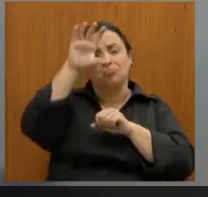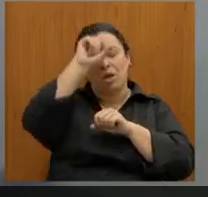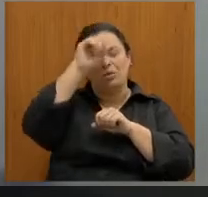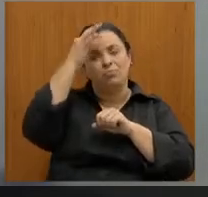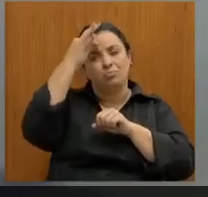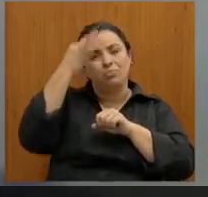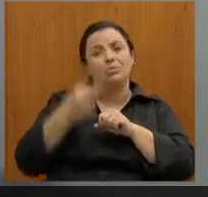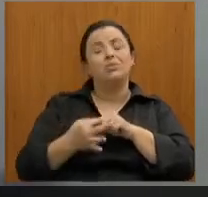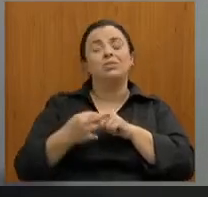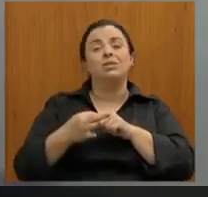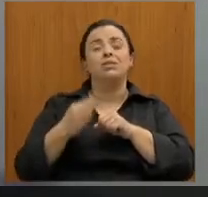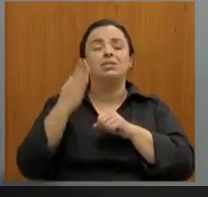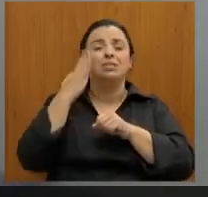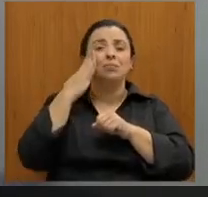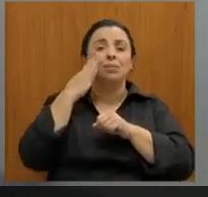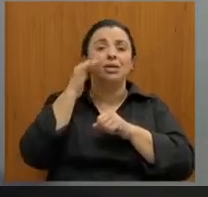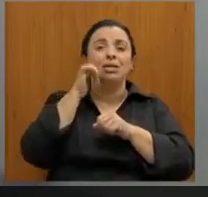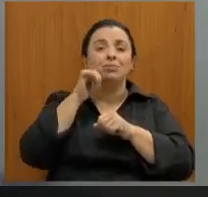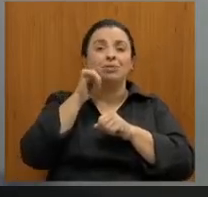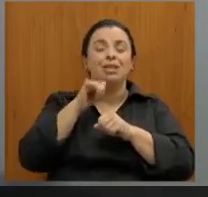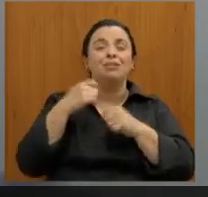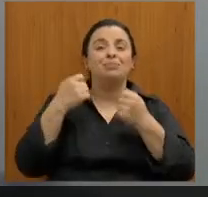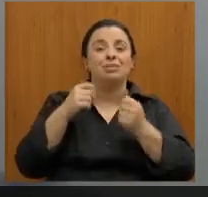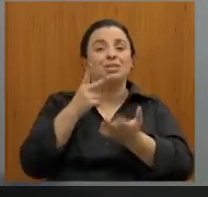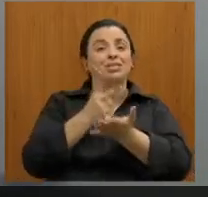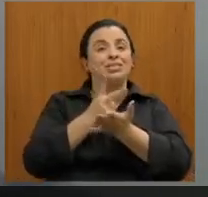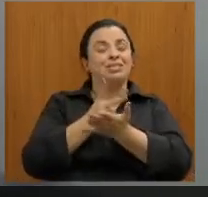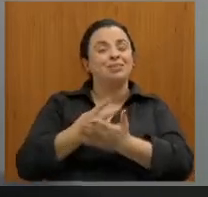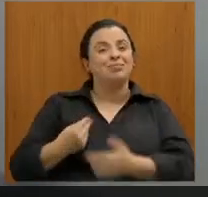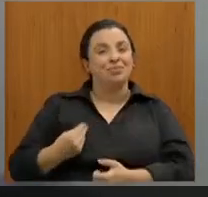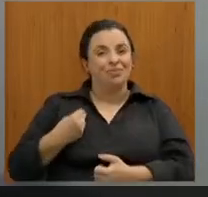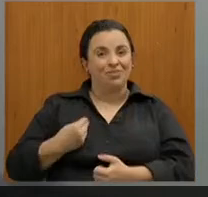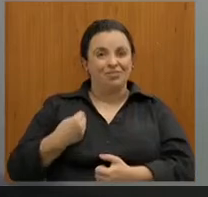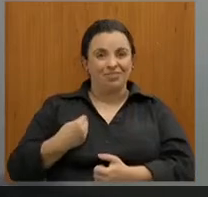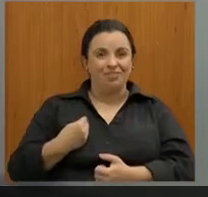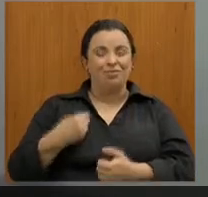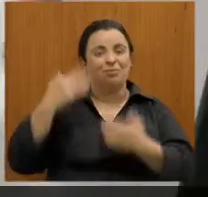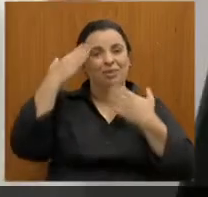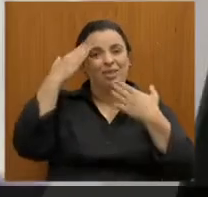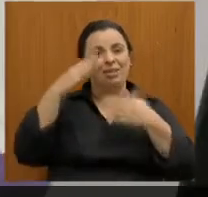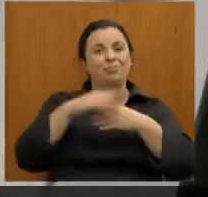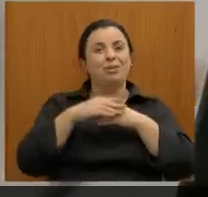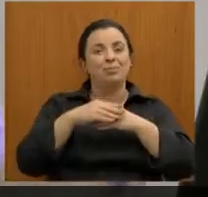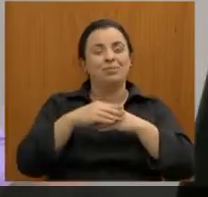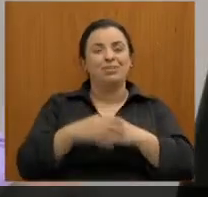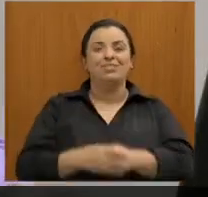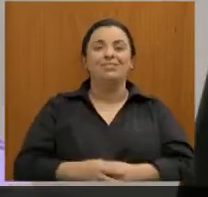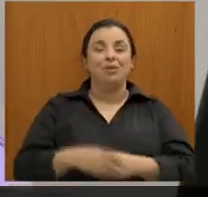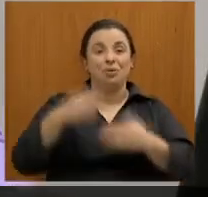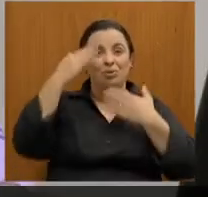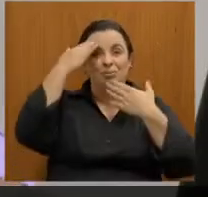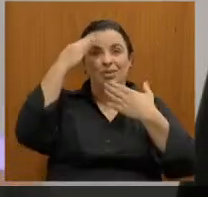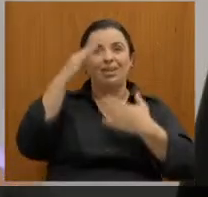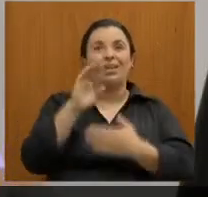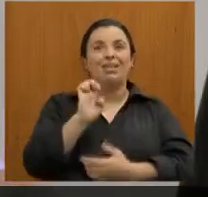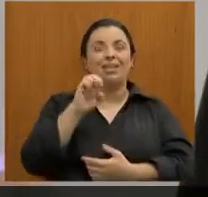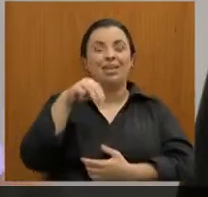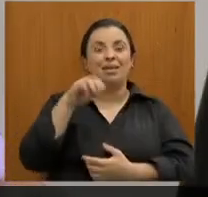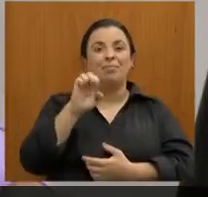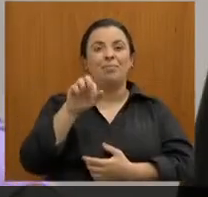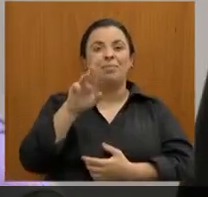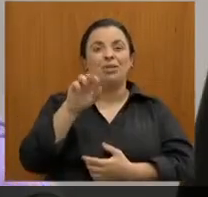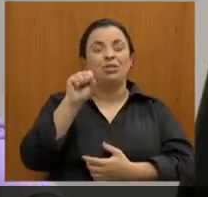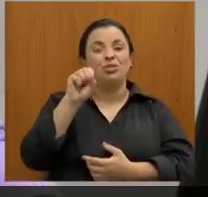devem estar sempre vivas o resultado Parabéns Obrigada Emerson